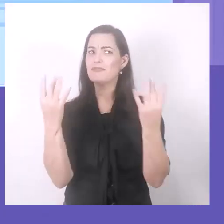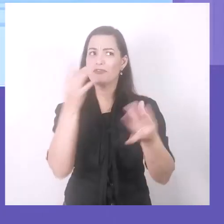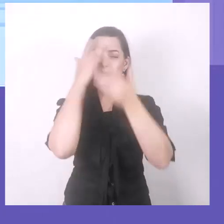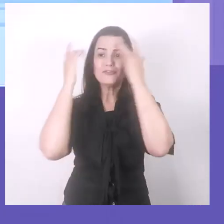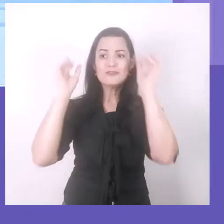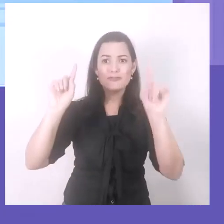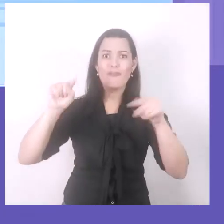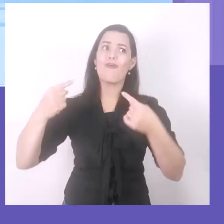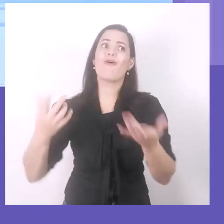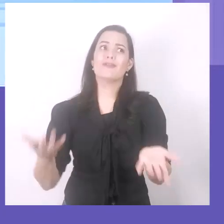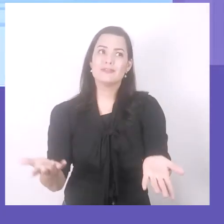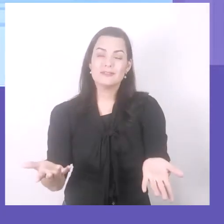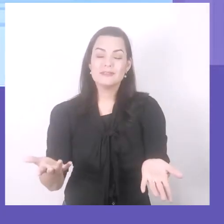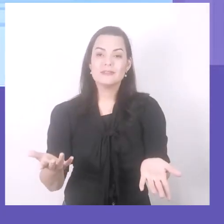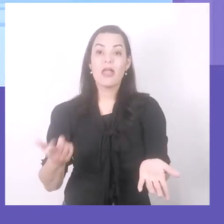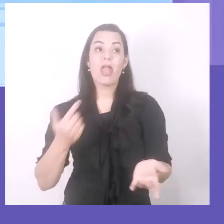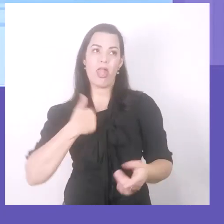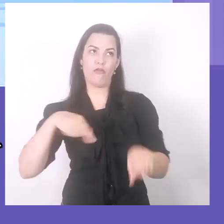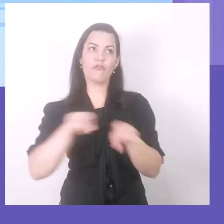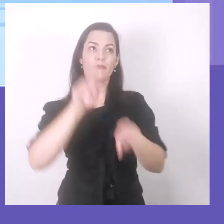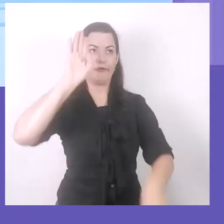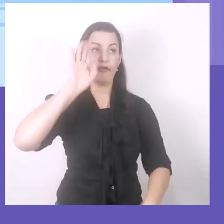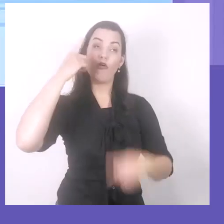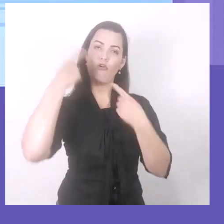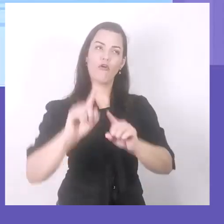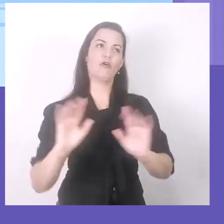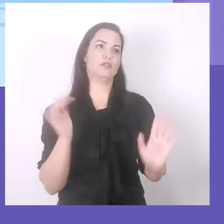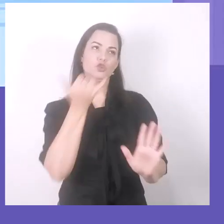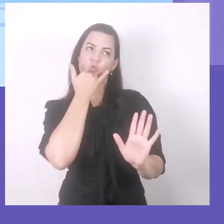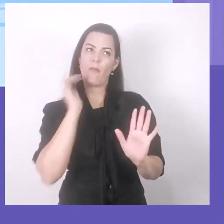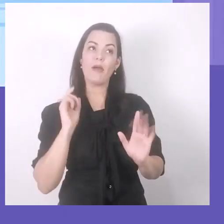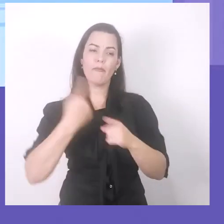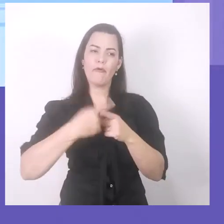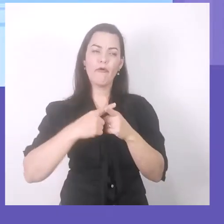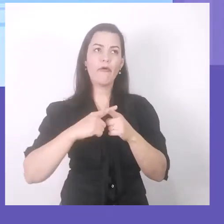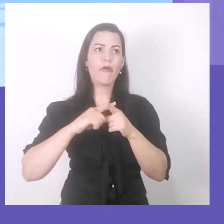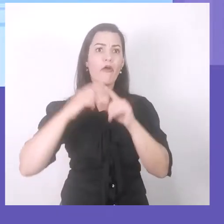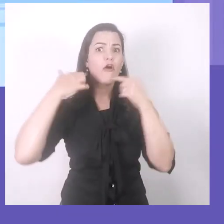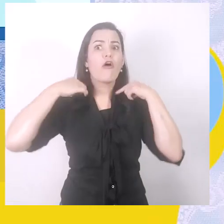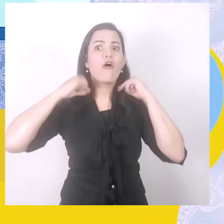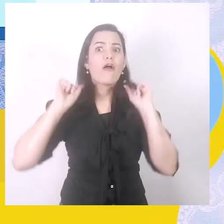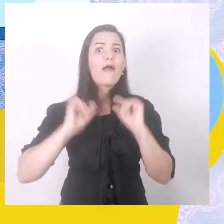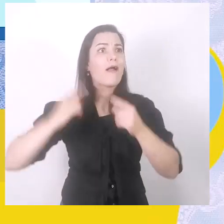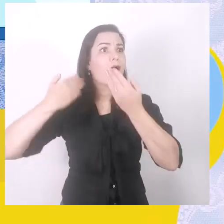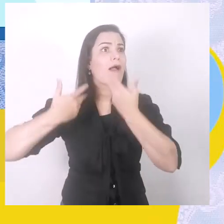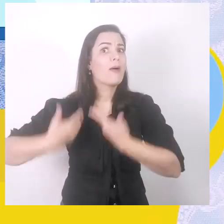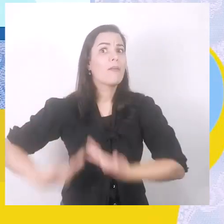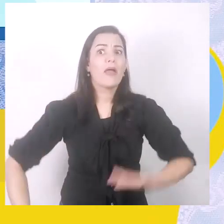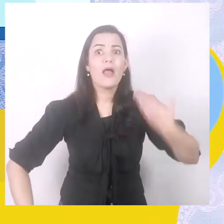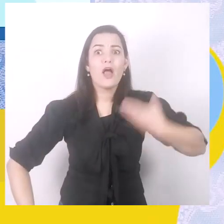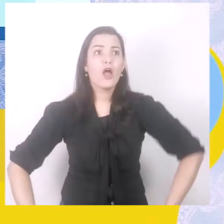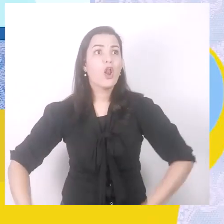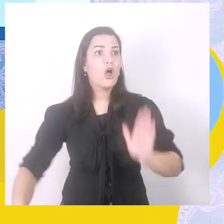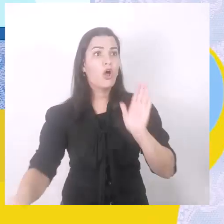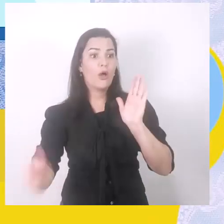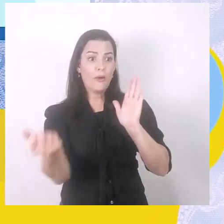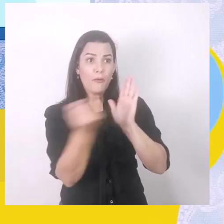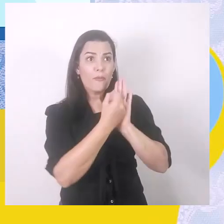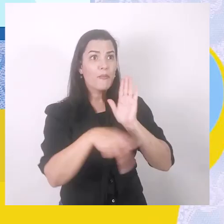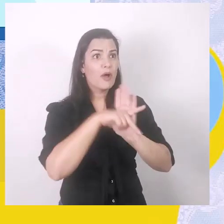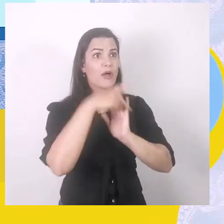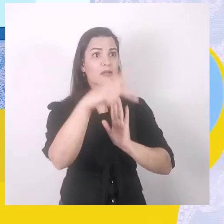contra. Você me desculpe, mas os cabelos eram sua marca registrada. Eu sei, Silvete, mas como é que eu cuido de um